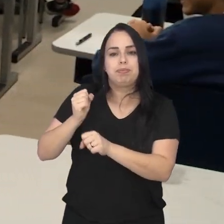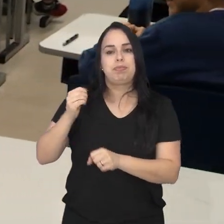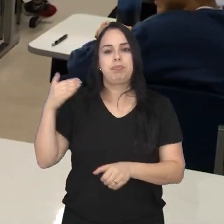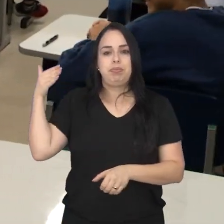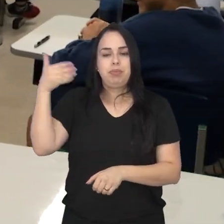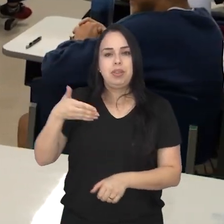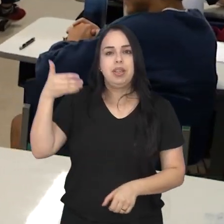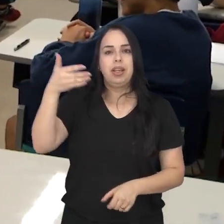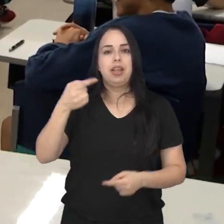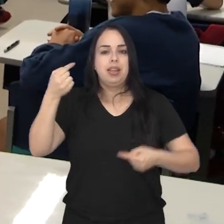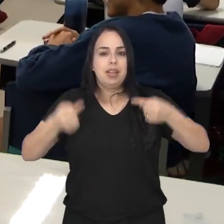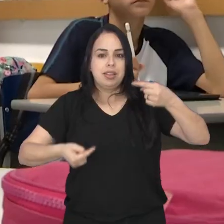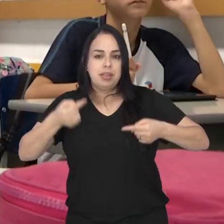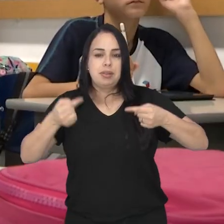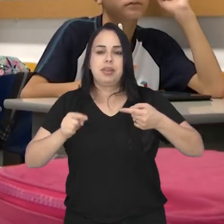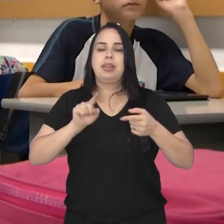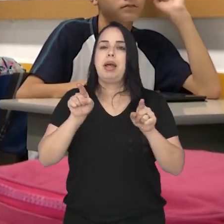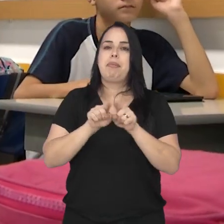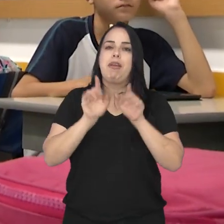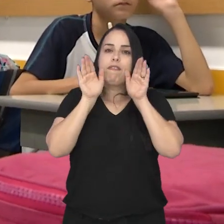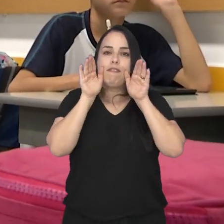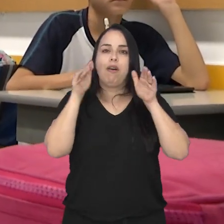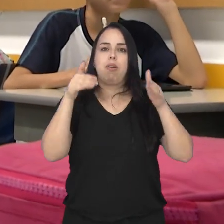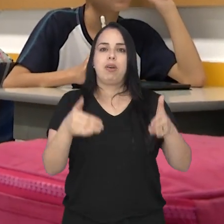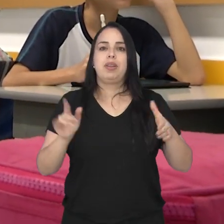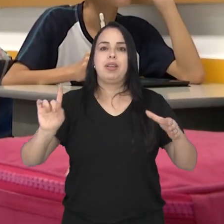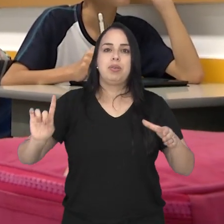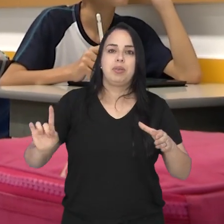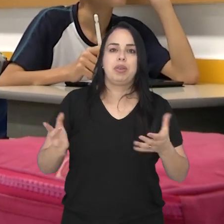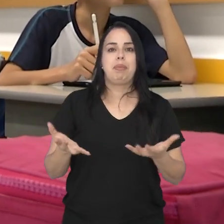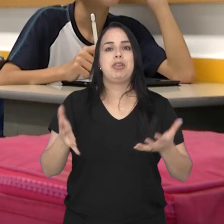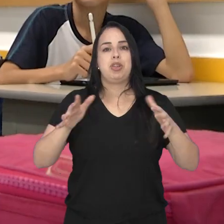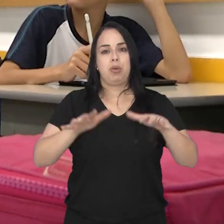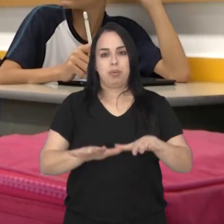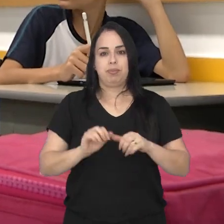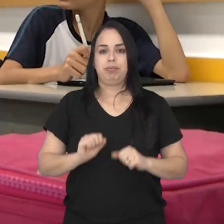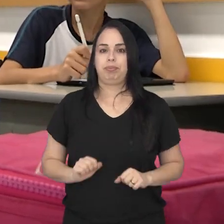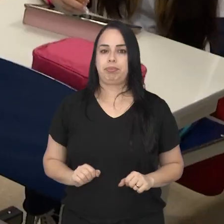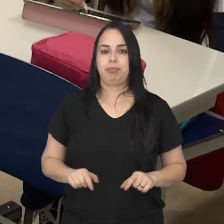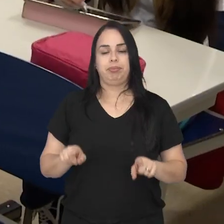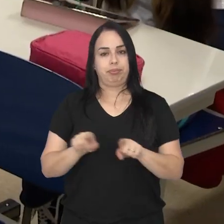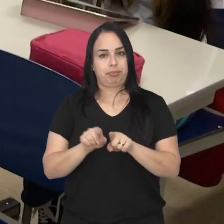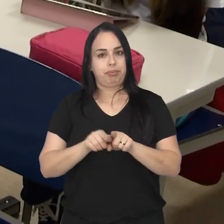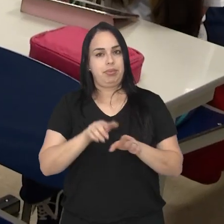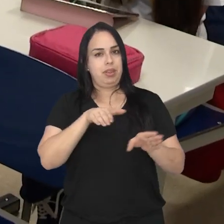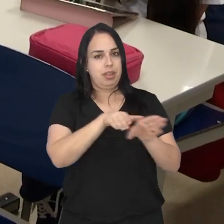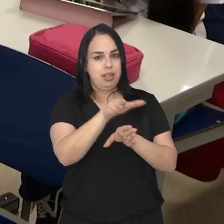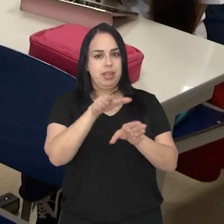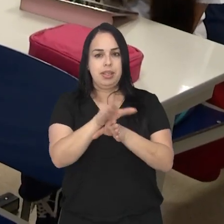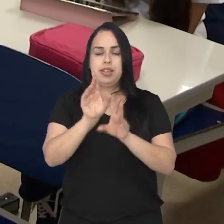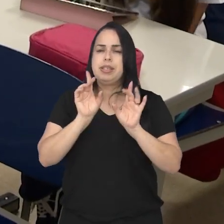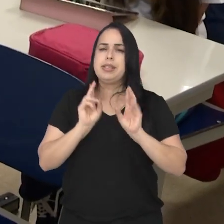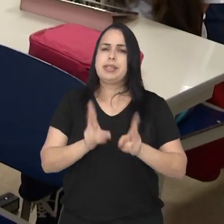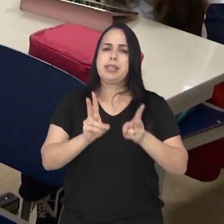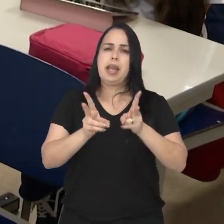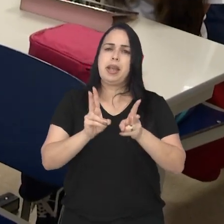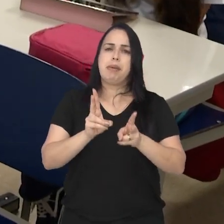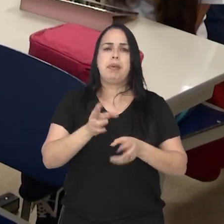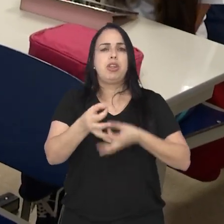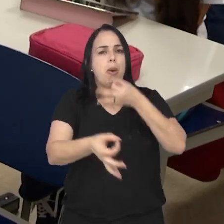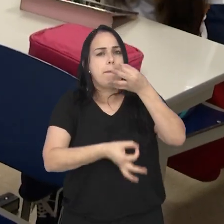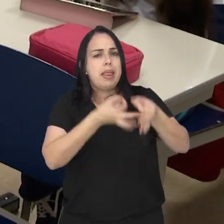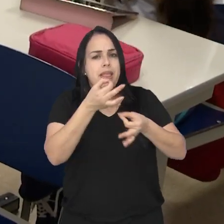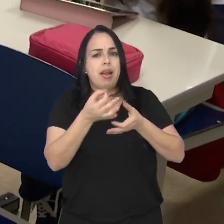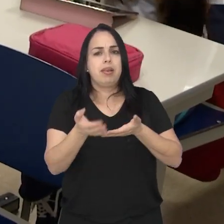os alunos participam de debates e atividades voltadas para a inclusão Além disso orientadores estão sempre disponíveis